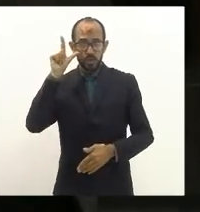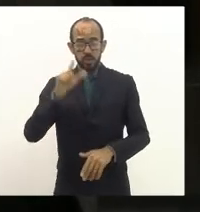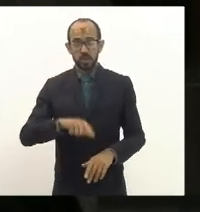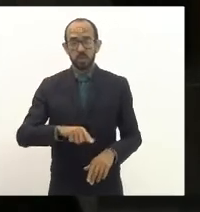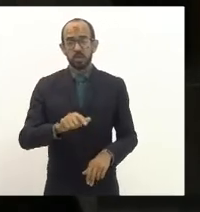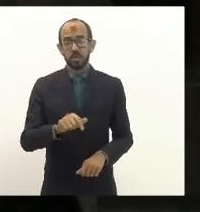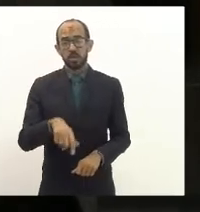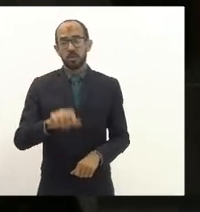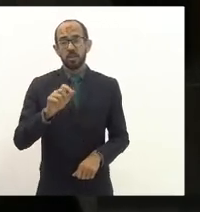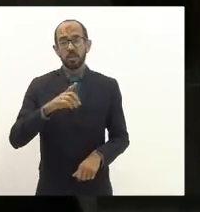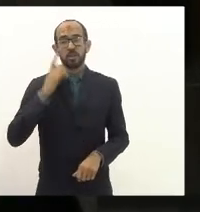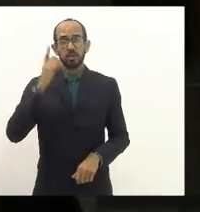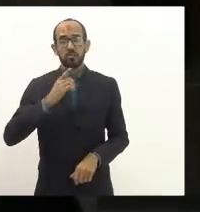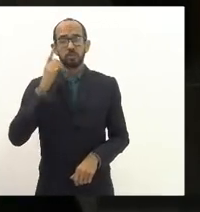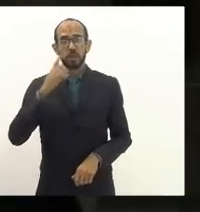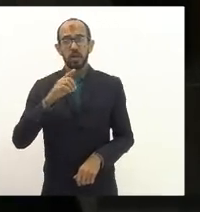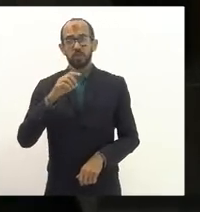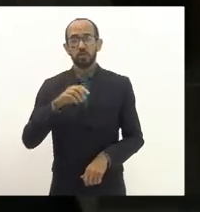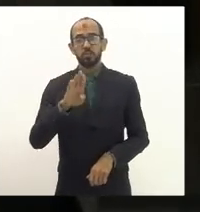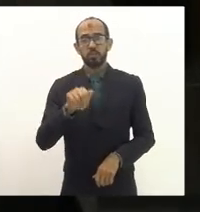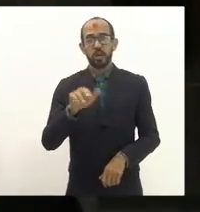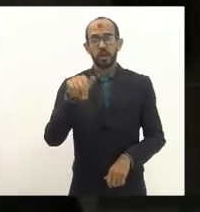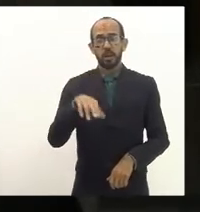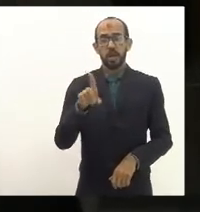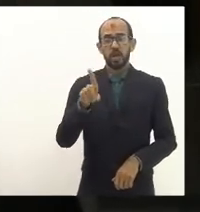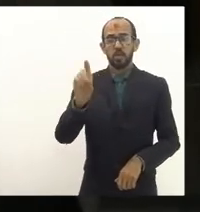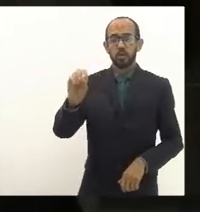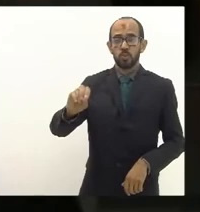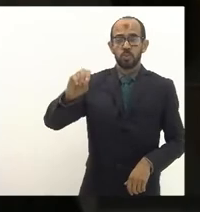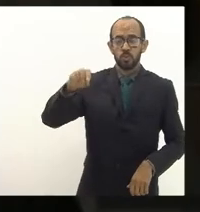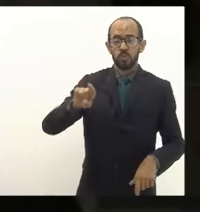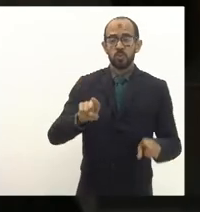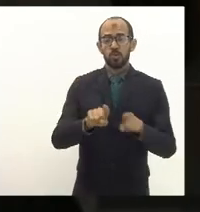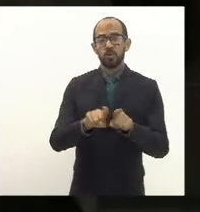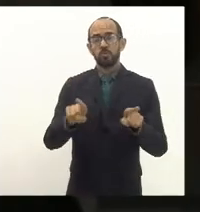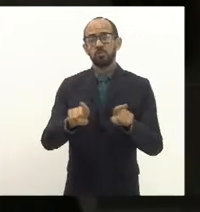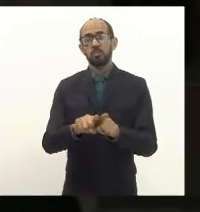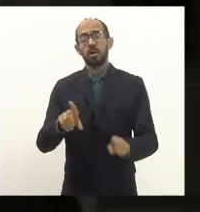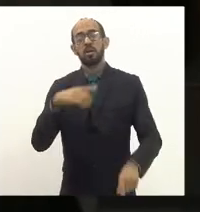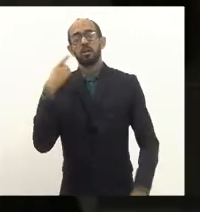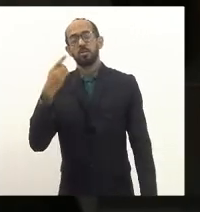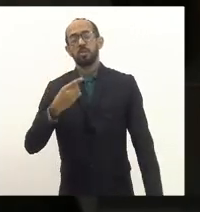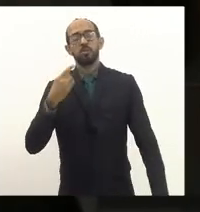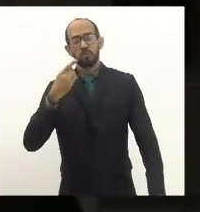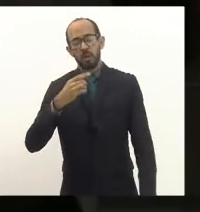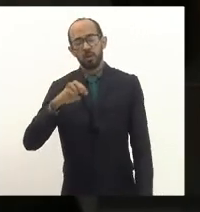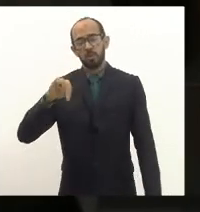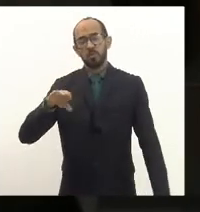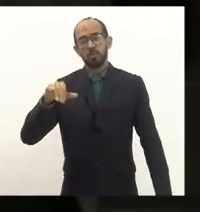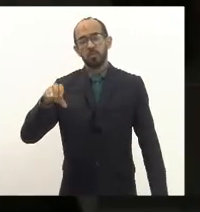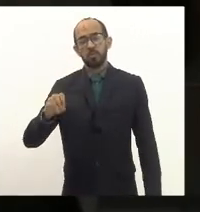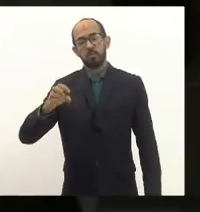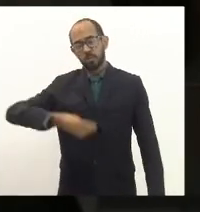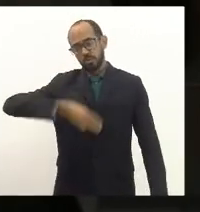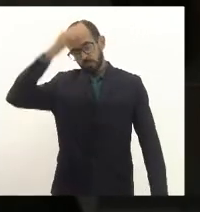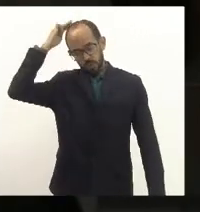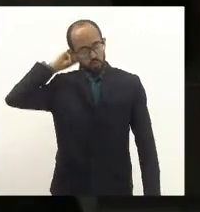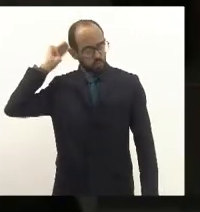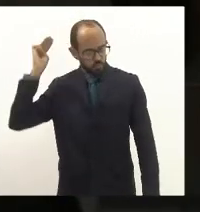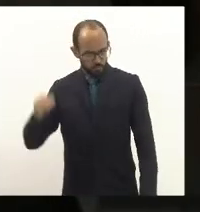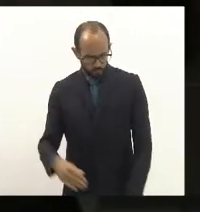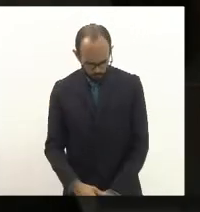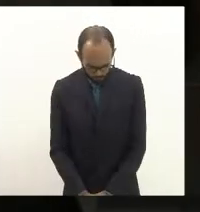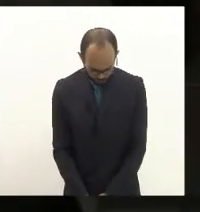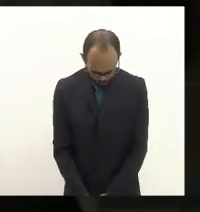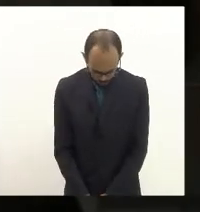deputado subtenente Bernardo e o deputado Márcio Pacheco.